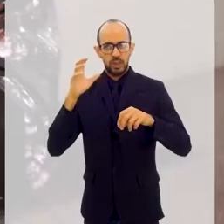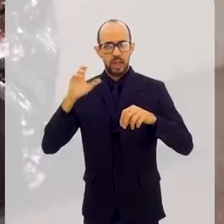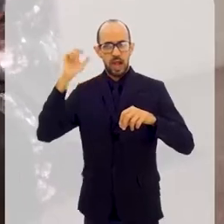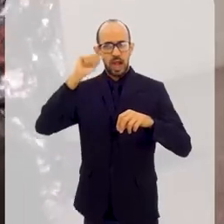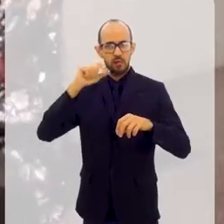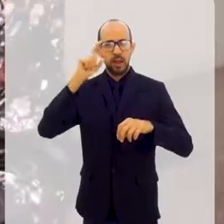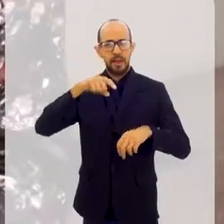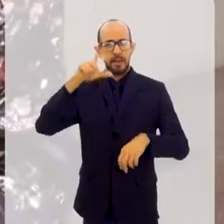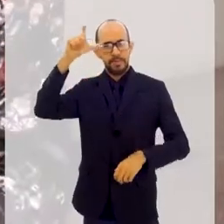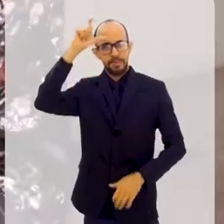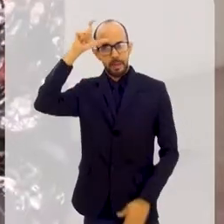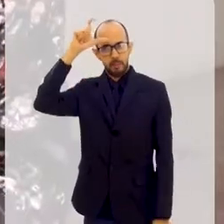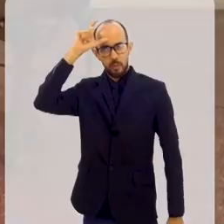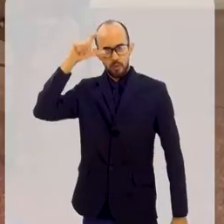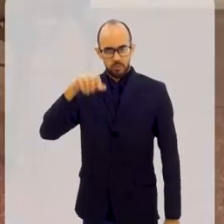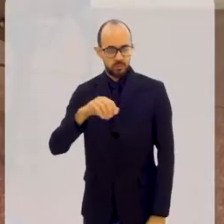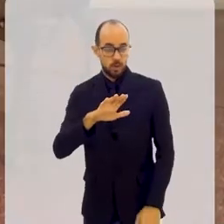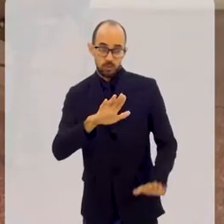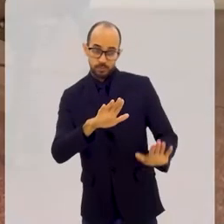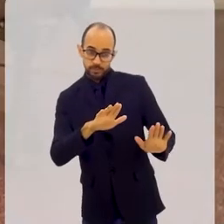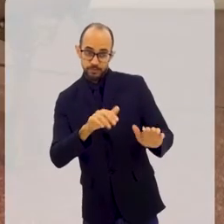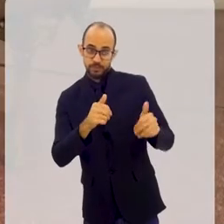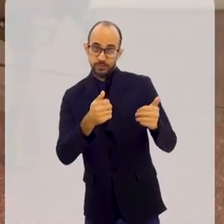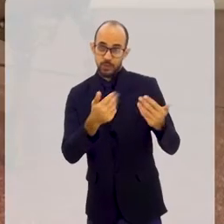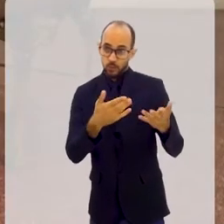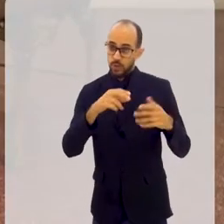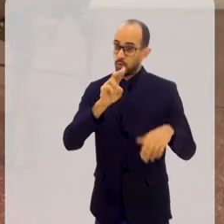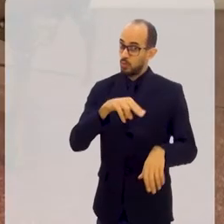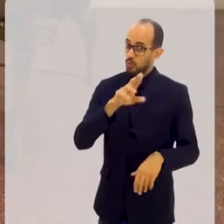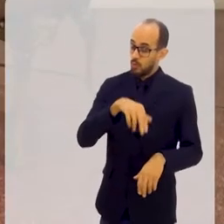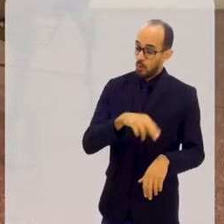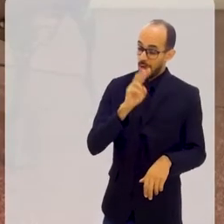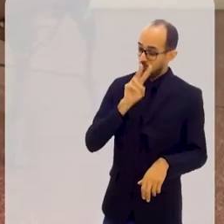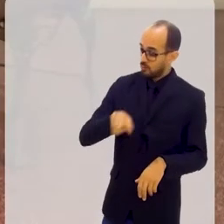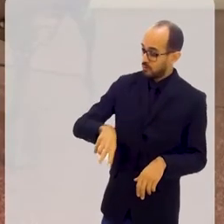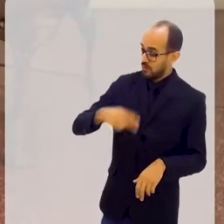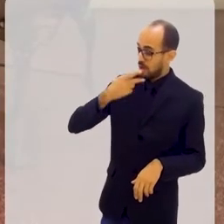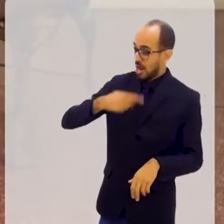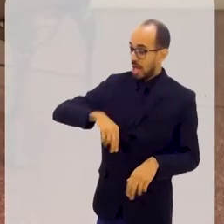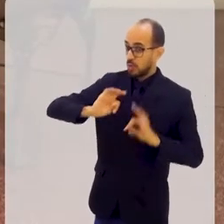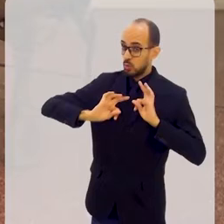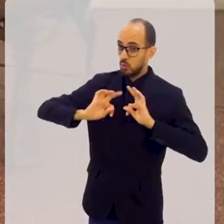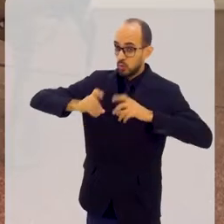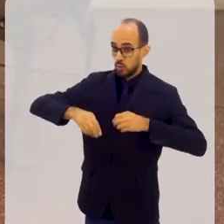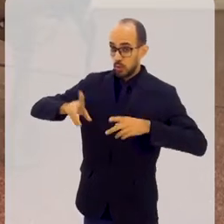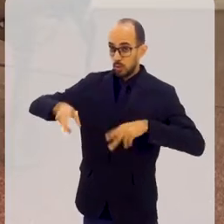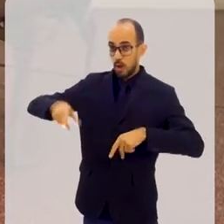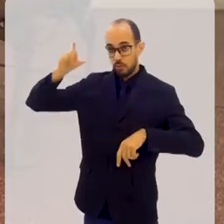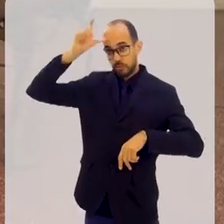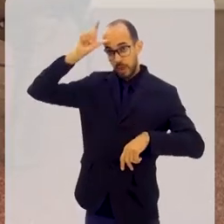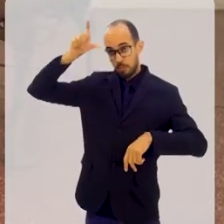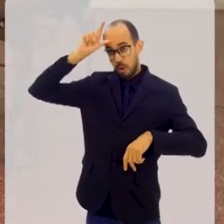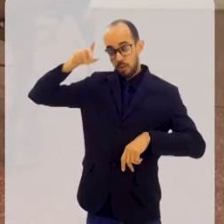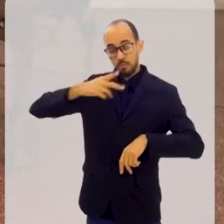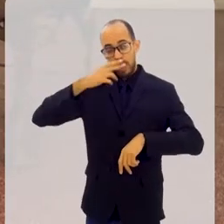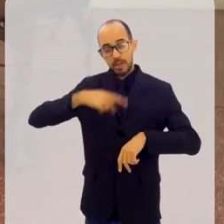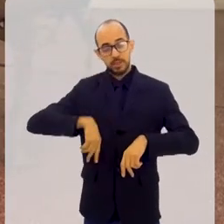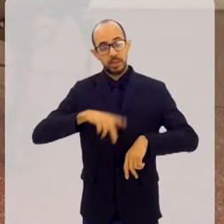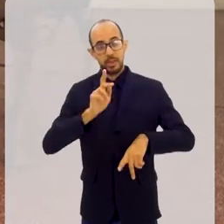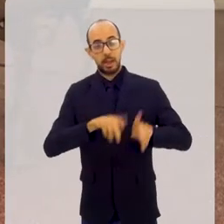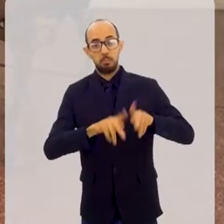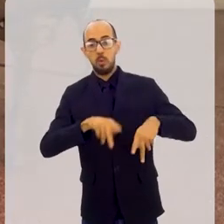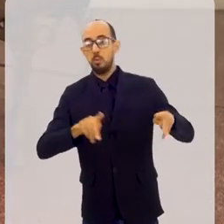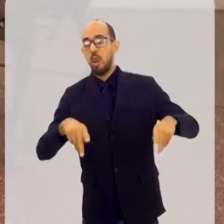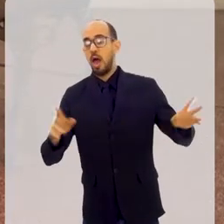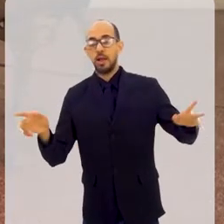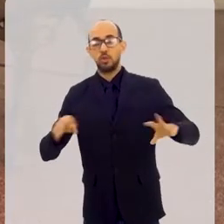África é demônio tantos demônio como no momento né Nós estamos passando por um momento que ele virou vamos